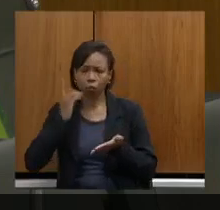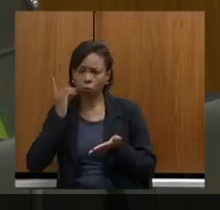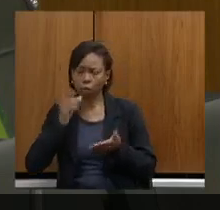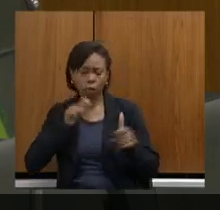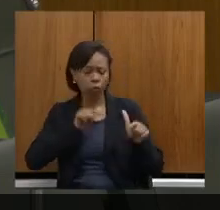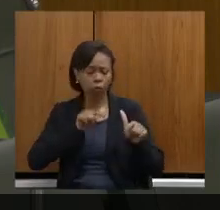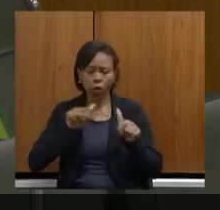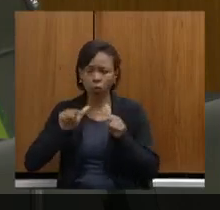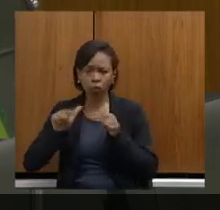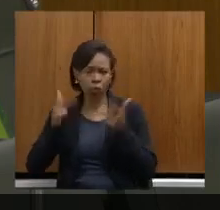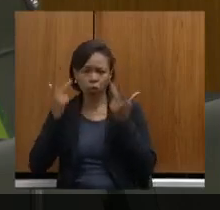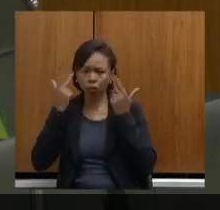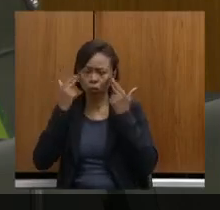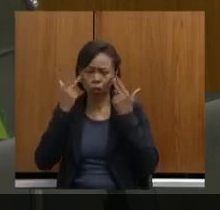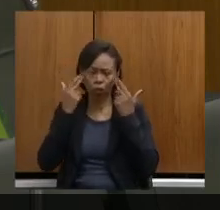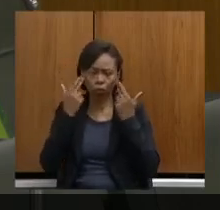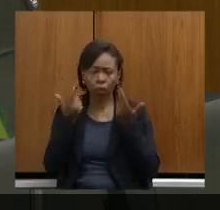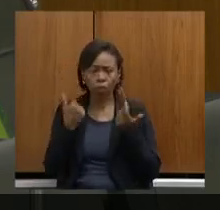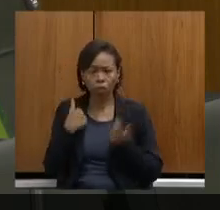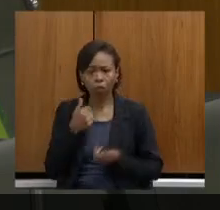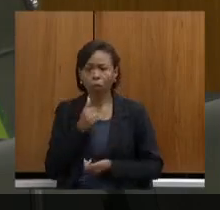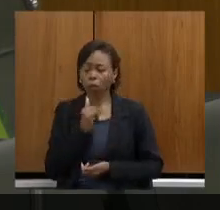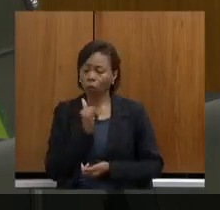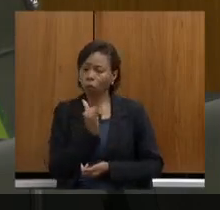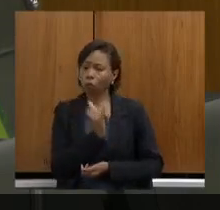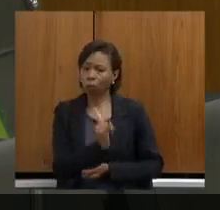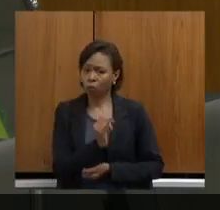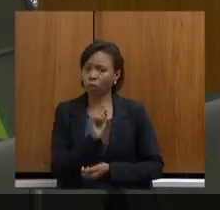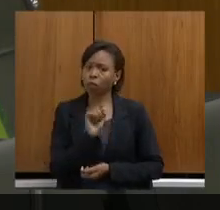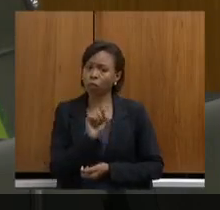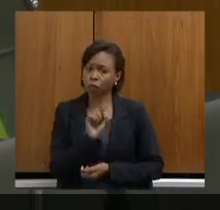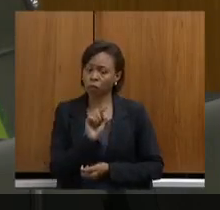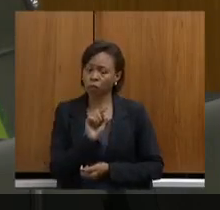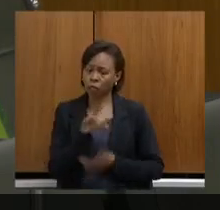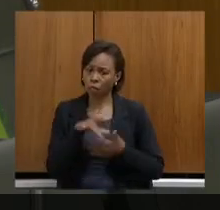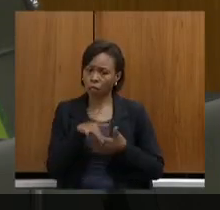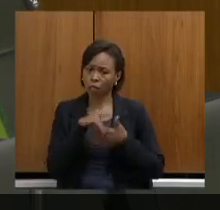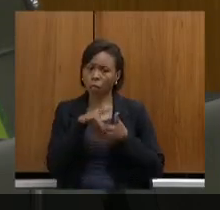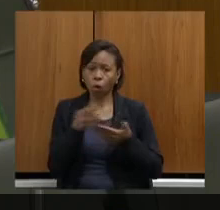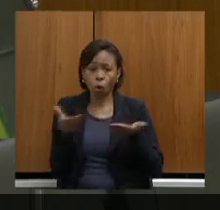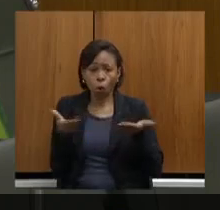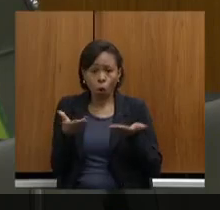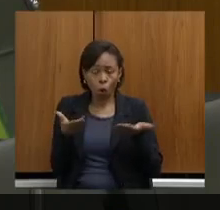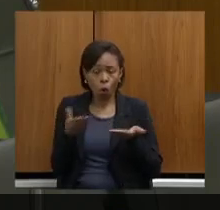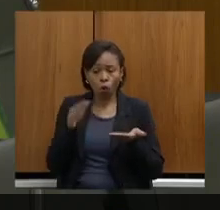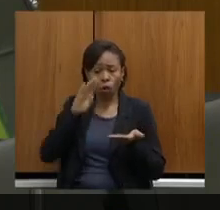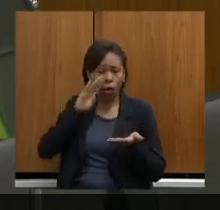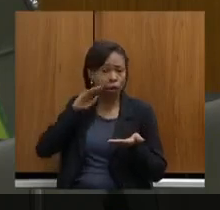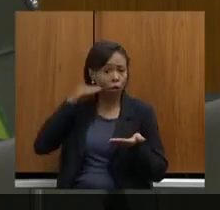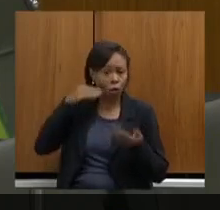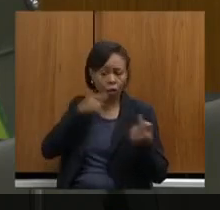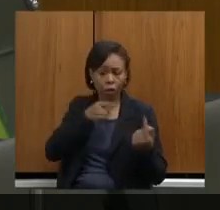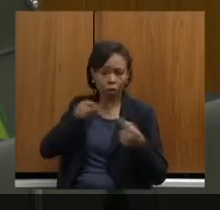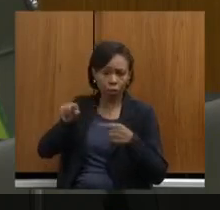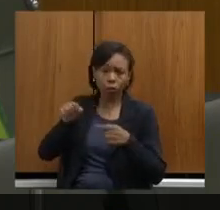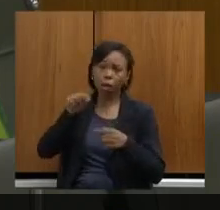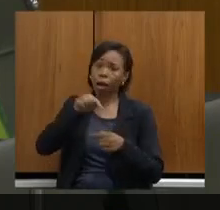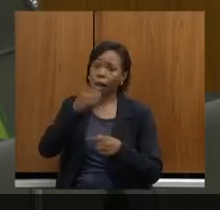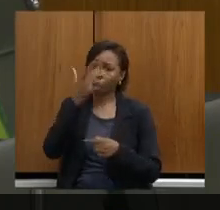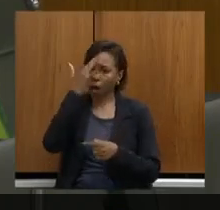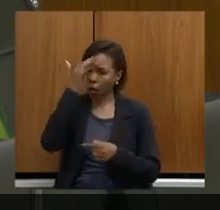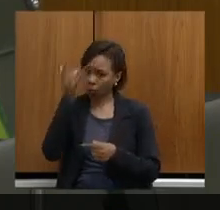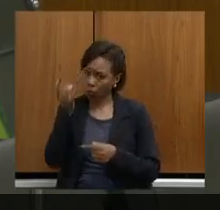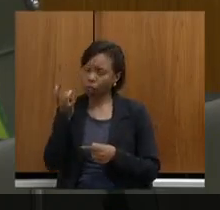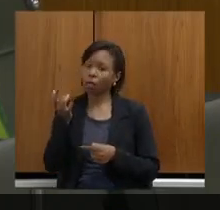é uma ponderação que passa que faço a vossa excelência que hoje tá pode ser com Beatriz Cerqueira amanhã pode ser comigo ou com vossa